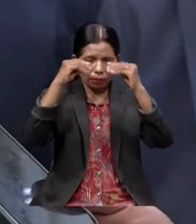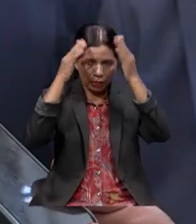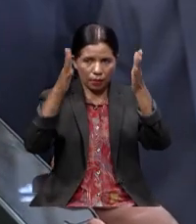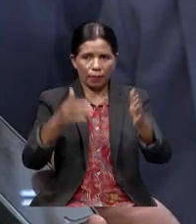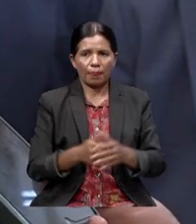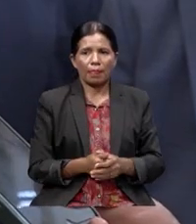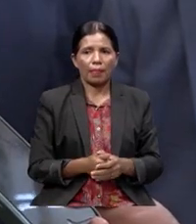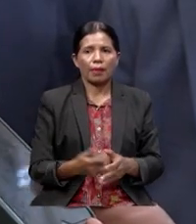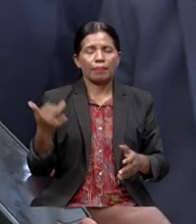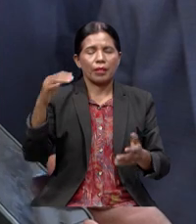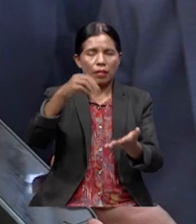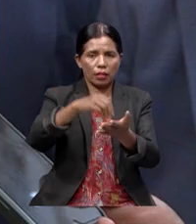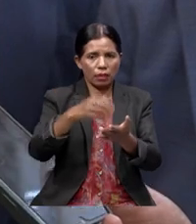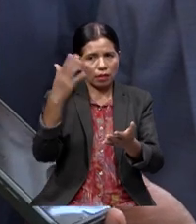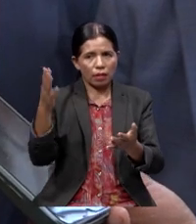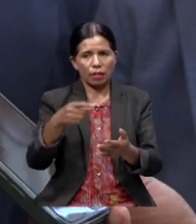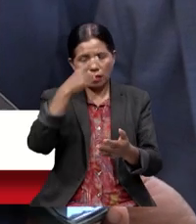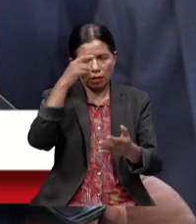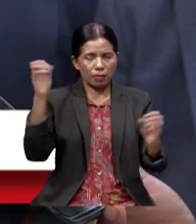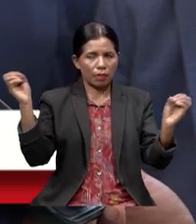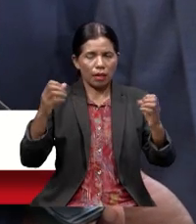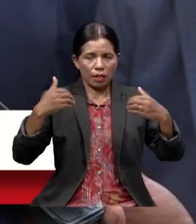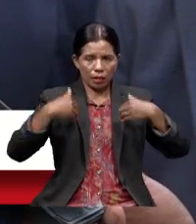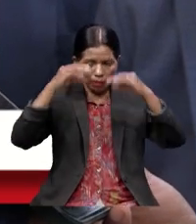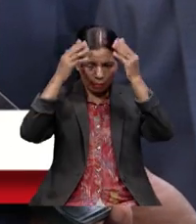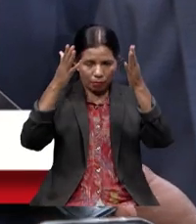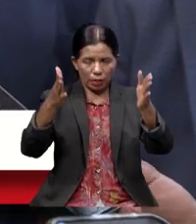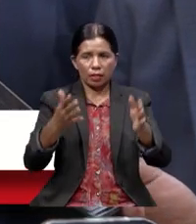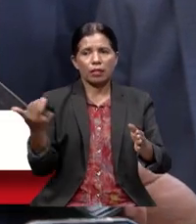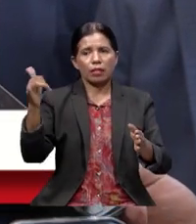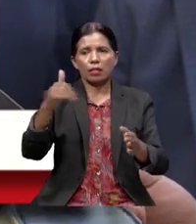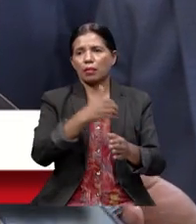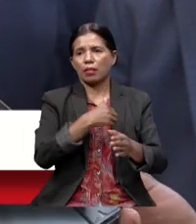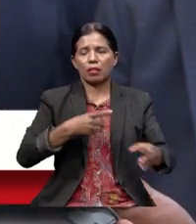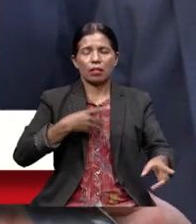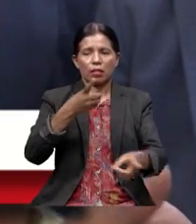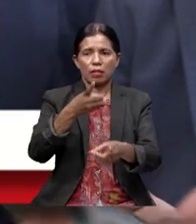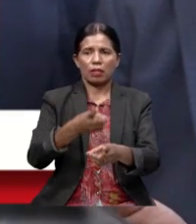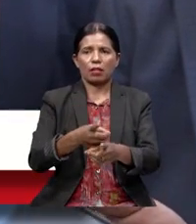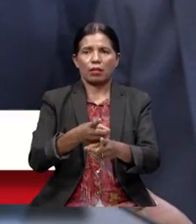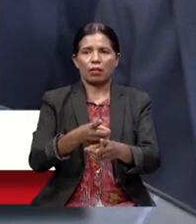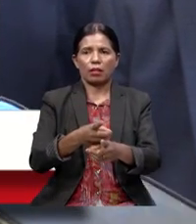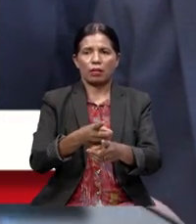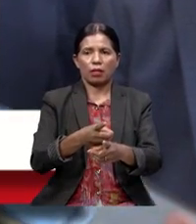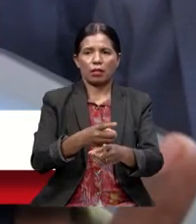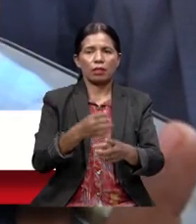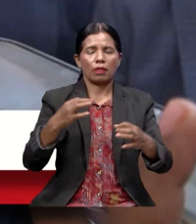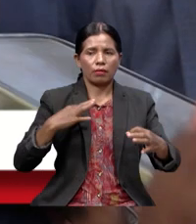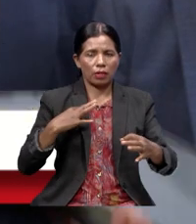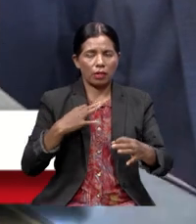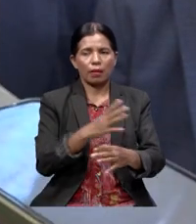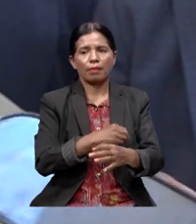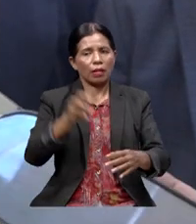a reforço tamba coloca ba hen bane, tamba la ia professor. E sira mo sira ke direito ba atu feres, ne duni